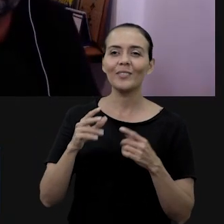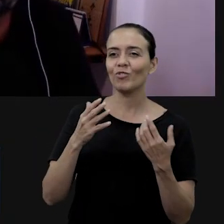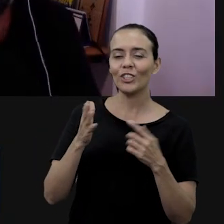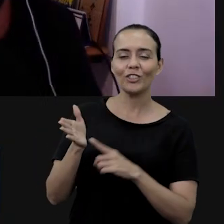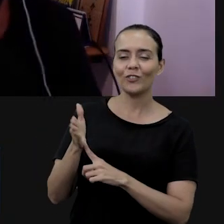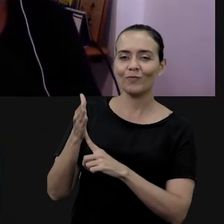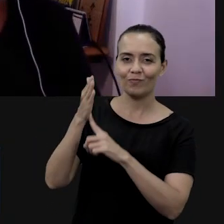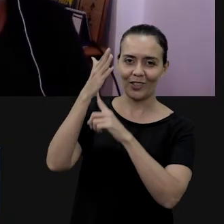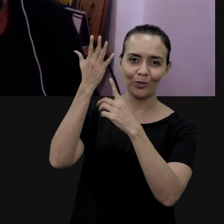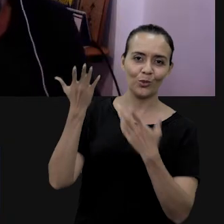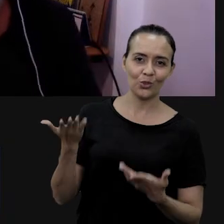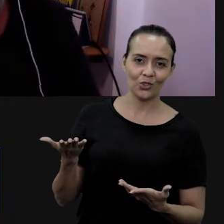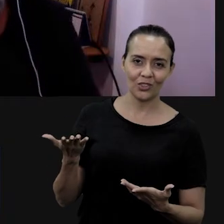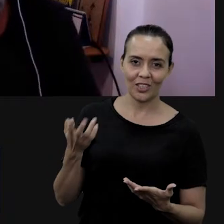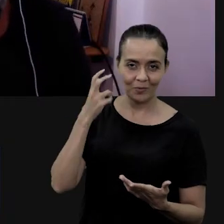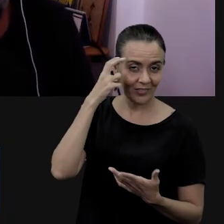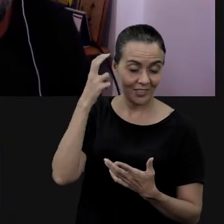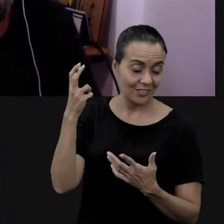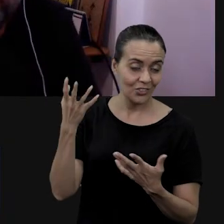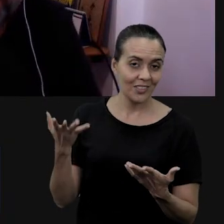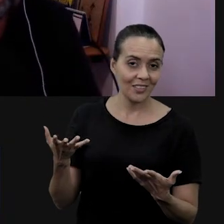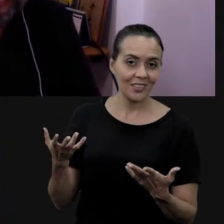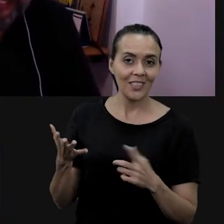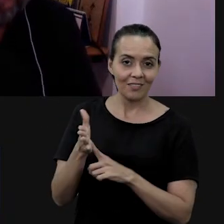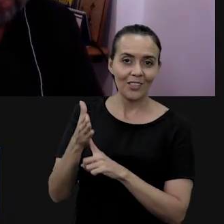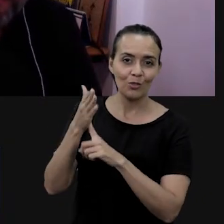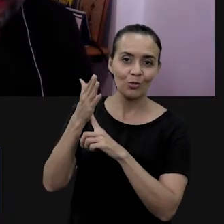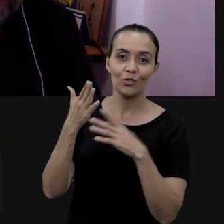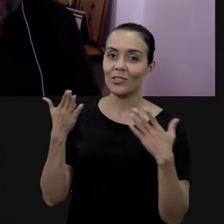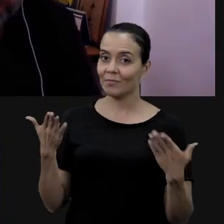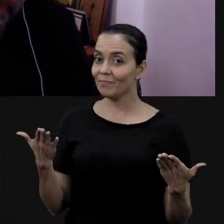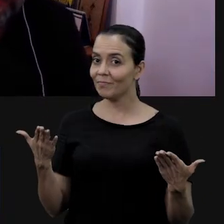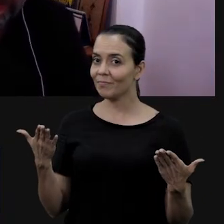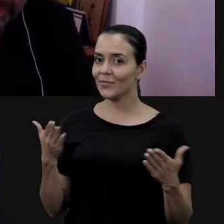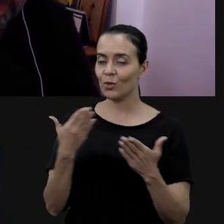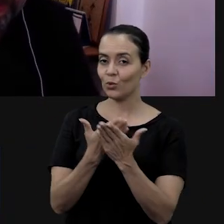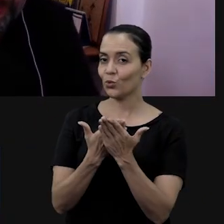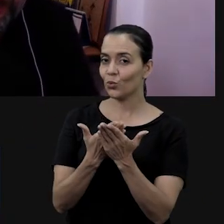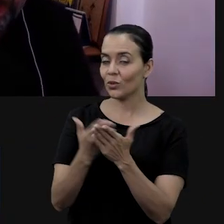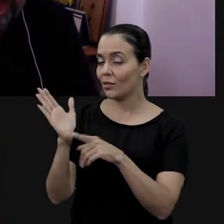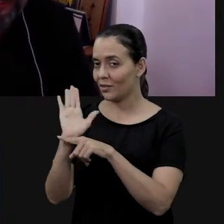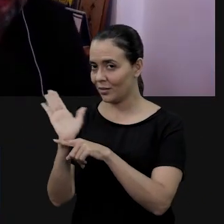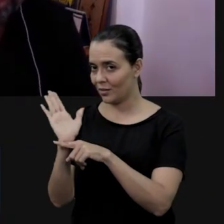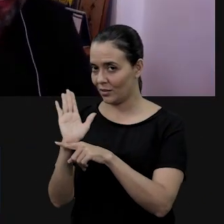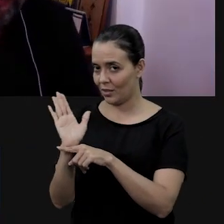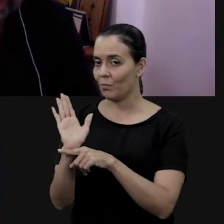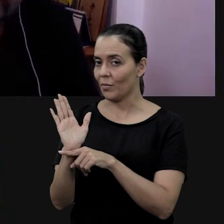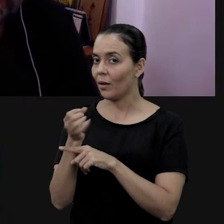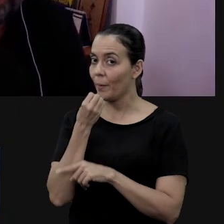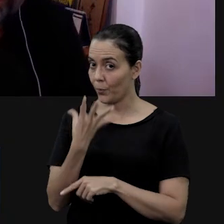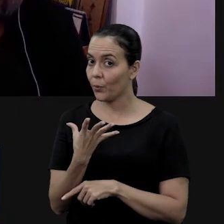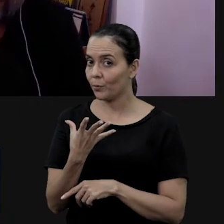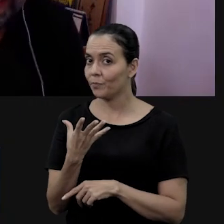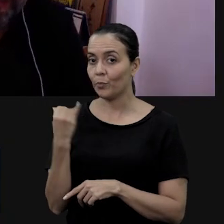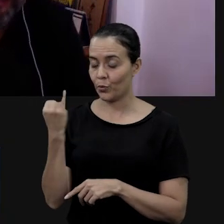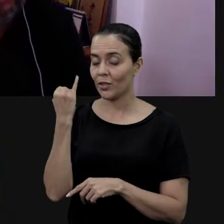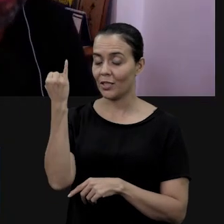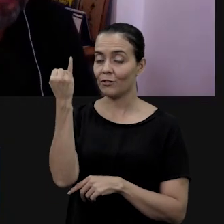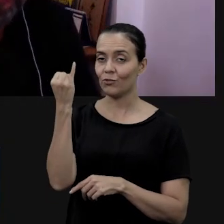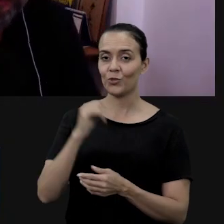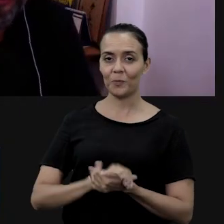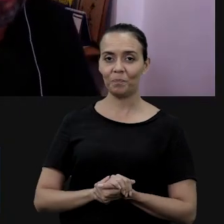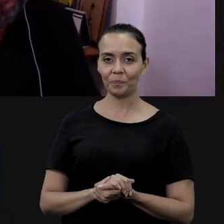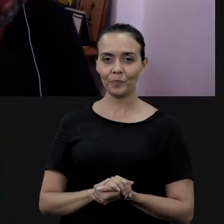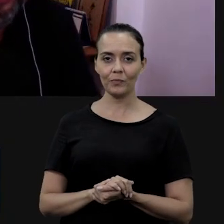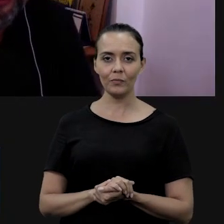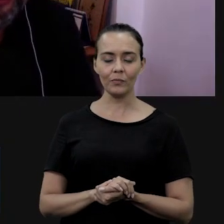É bom falar disso. Mas para quem vai estudar o som, realmente estudar cinema é válido,